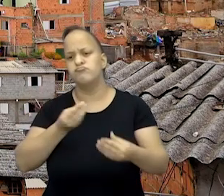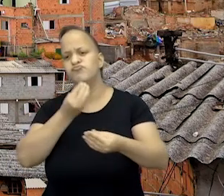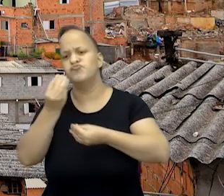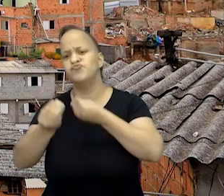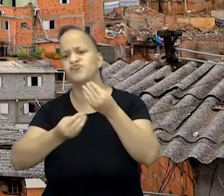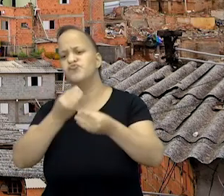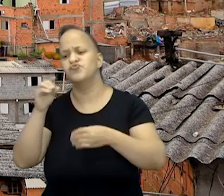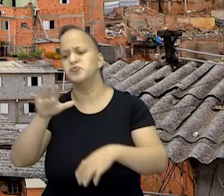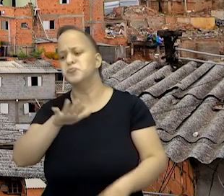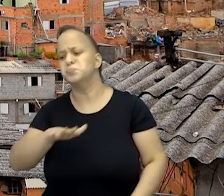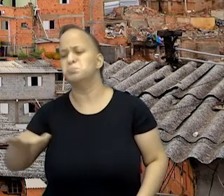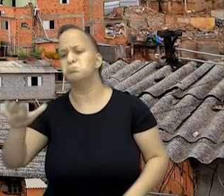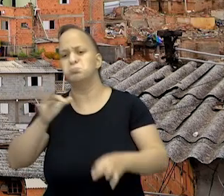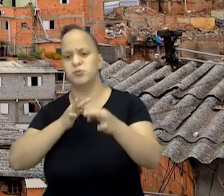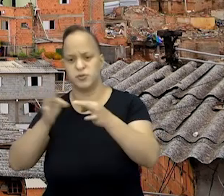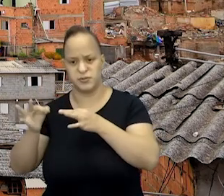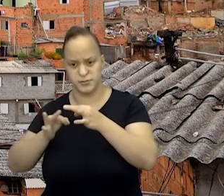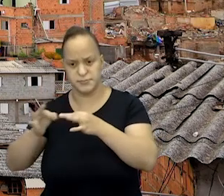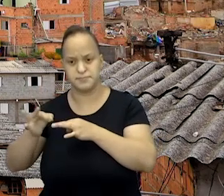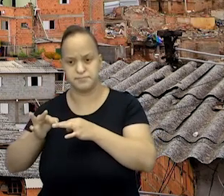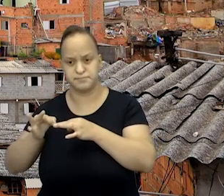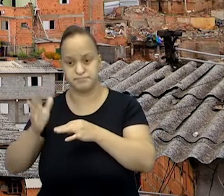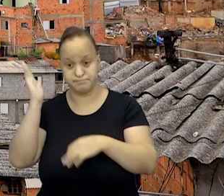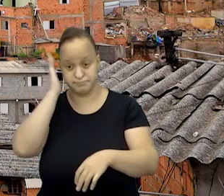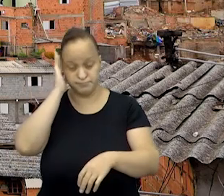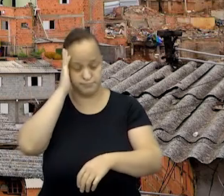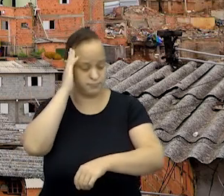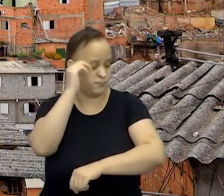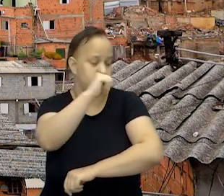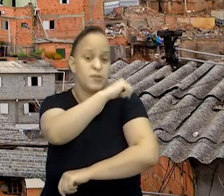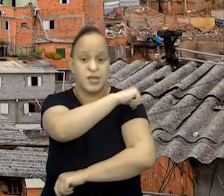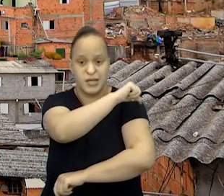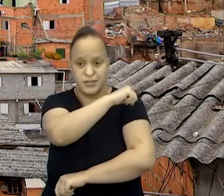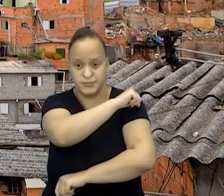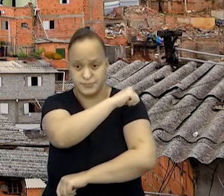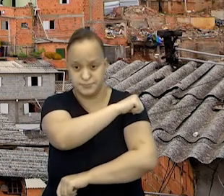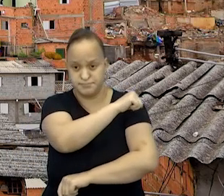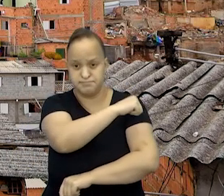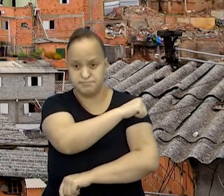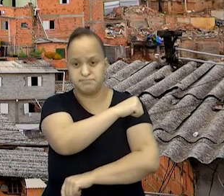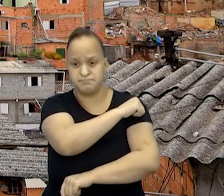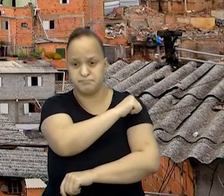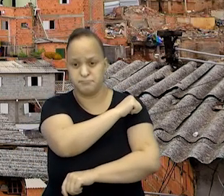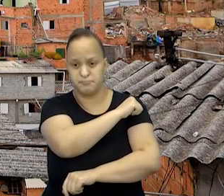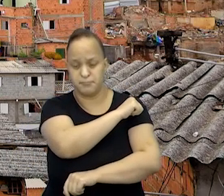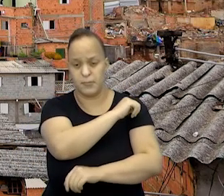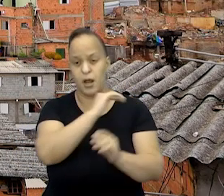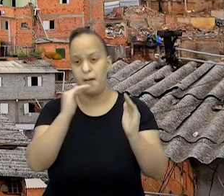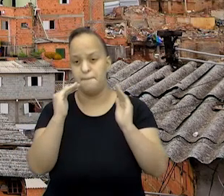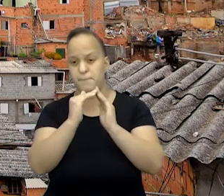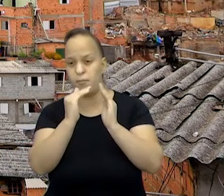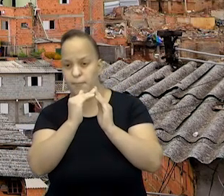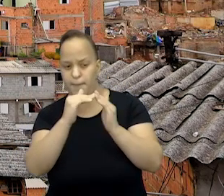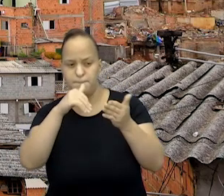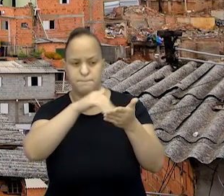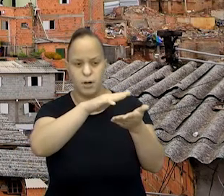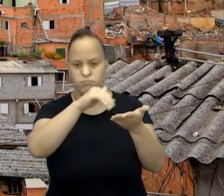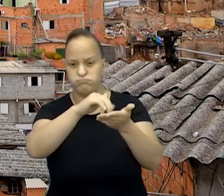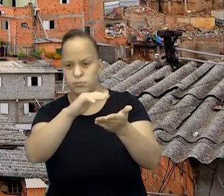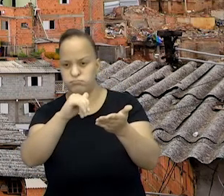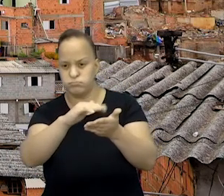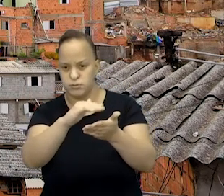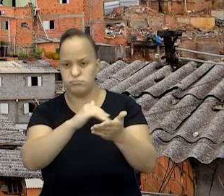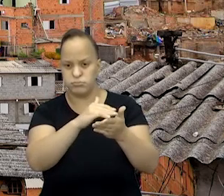favela. Por quê? No Rio de Janeiro, as pessoas elas foram expulsas de suas casas e foram morar no Morro